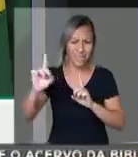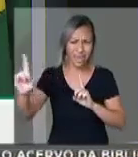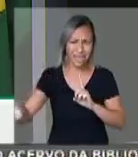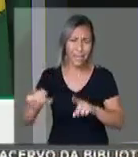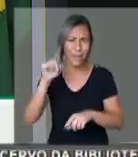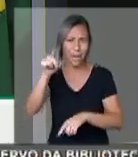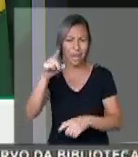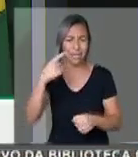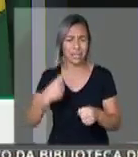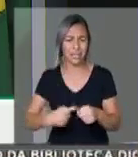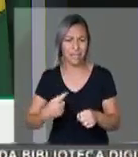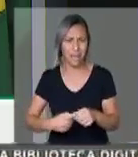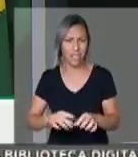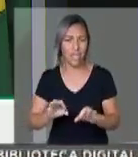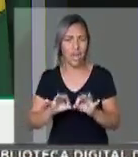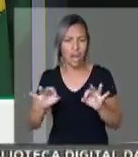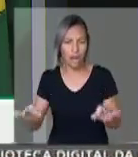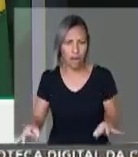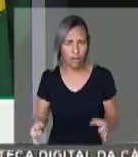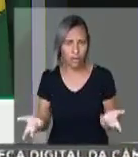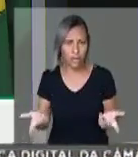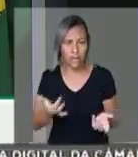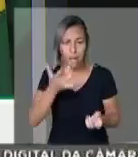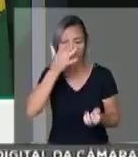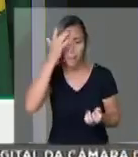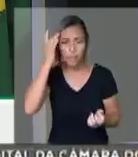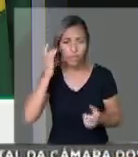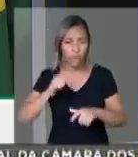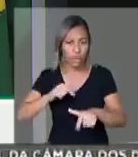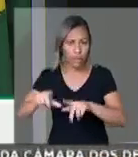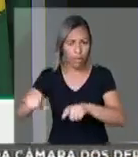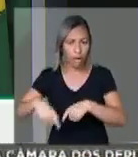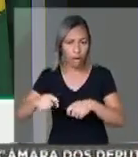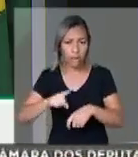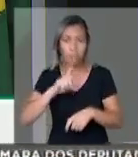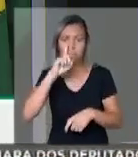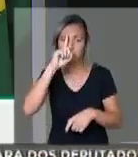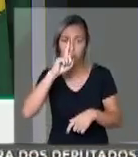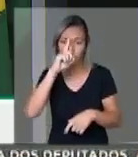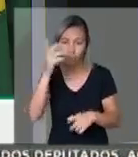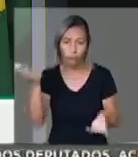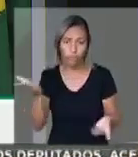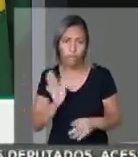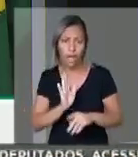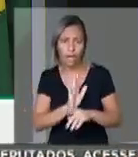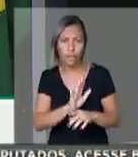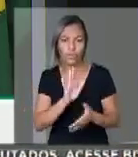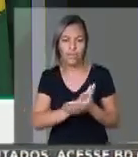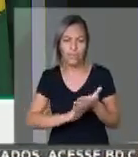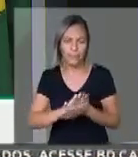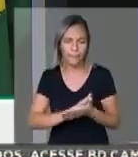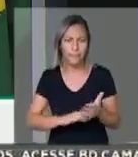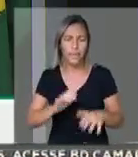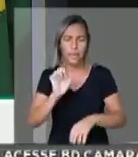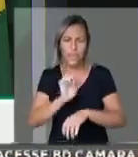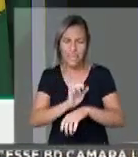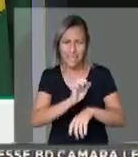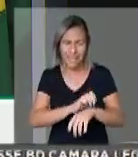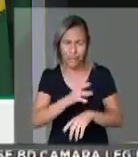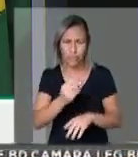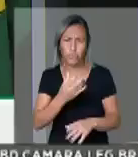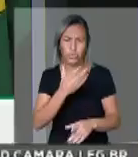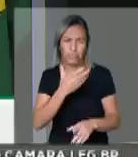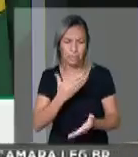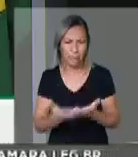centros urbanos é enorme e o homem do campo se torna uma presa fácil dos marginais. No meu estado, muitos produtores